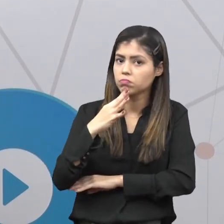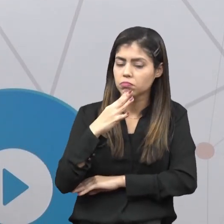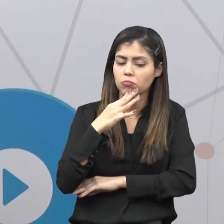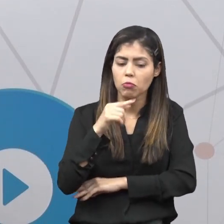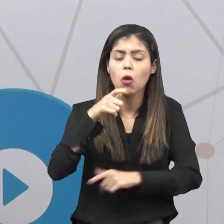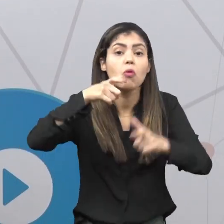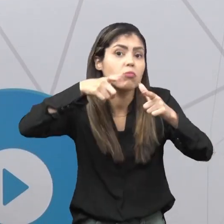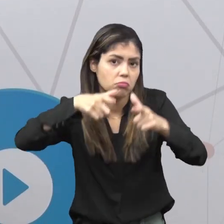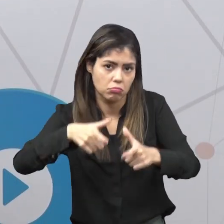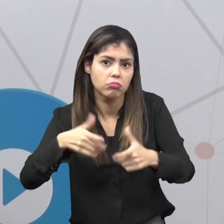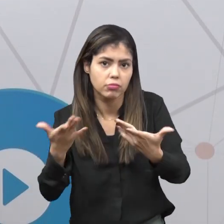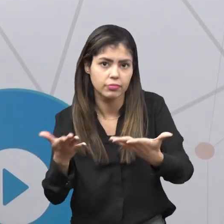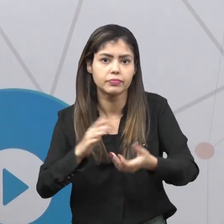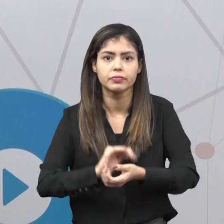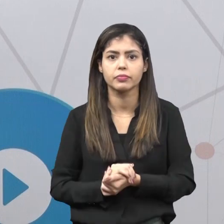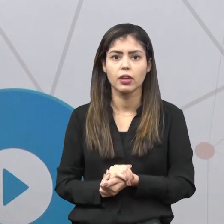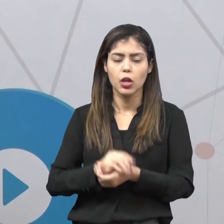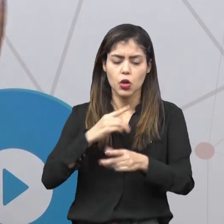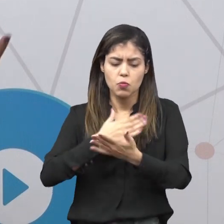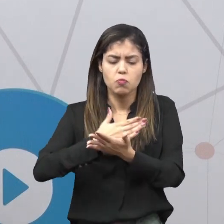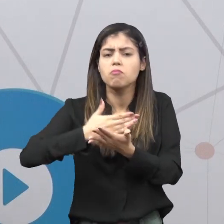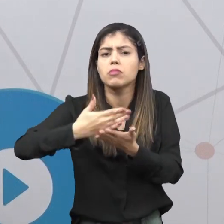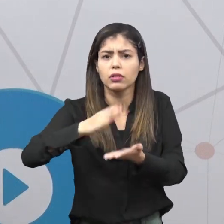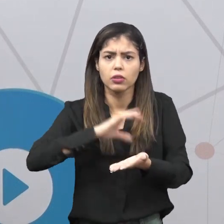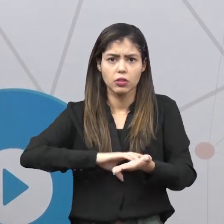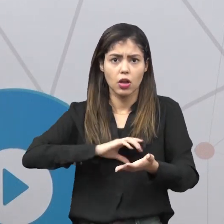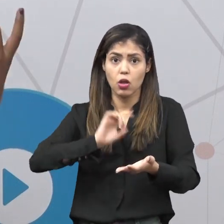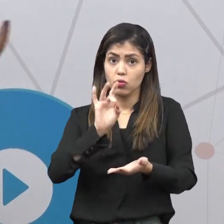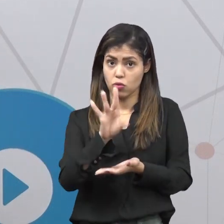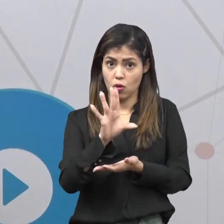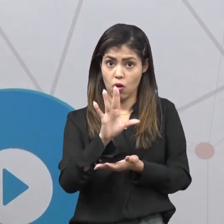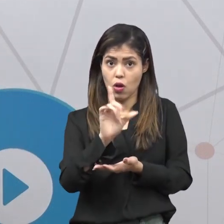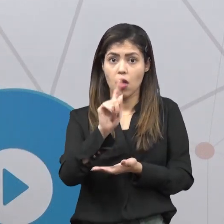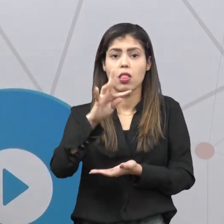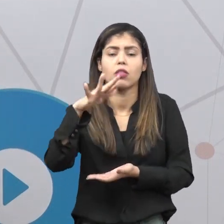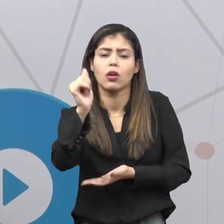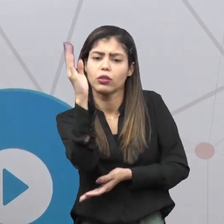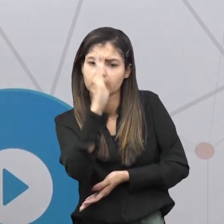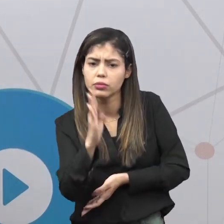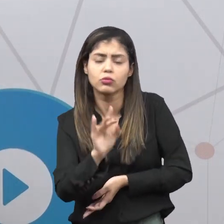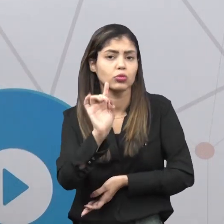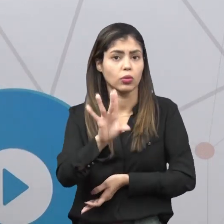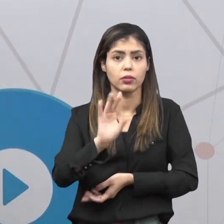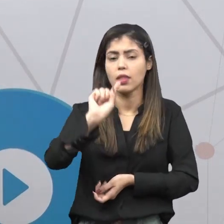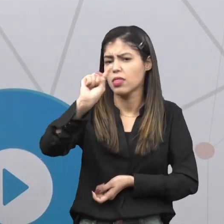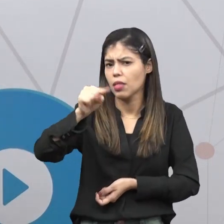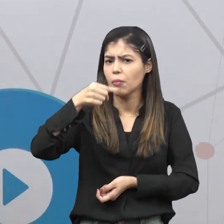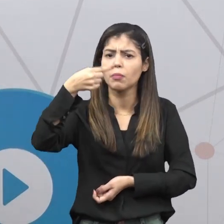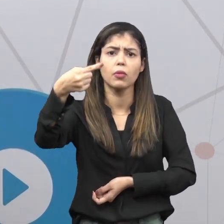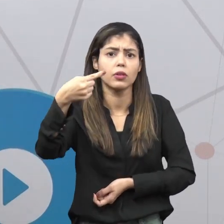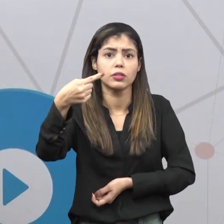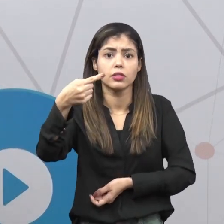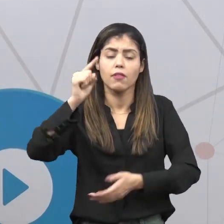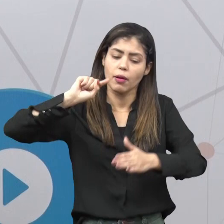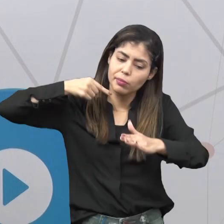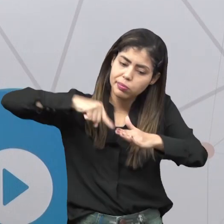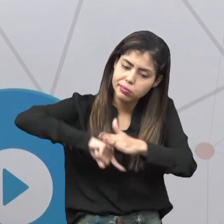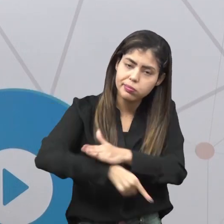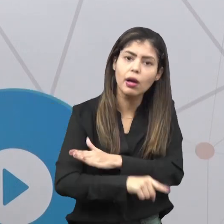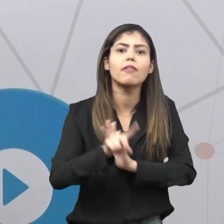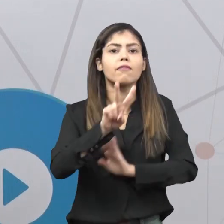esse litoral, né? Porque inicialmente os portugueses, eles ficaram só no litoral do Brasil, né? Bem depois eles vão adentrar